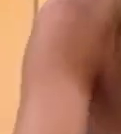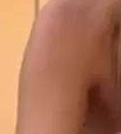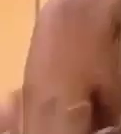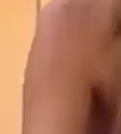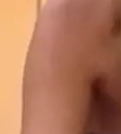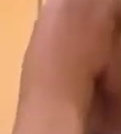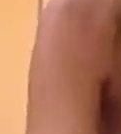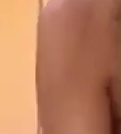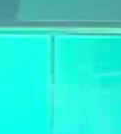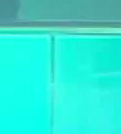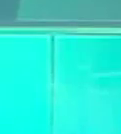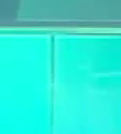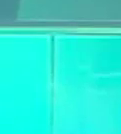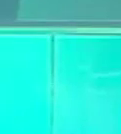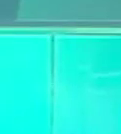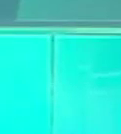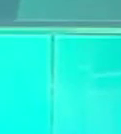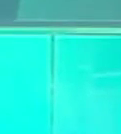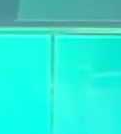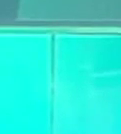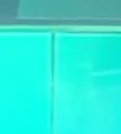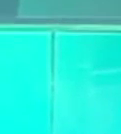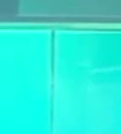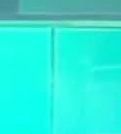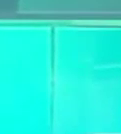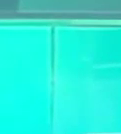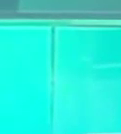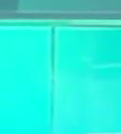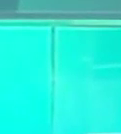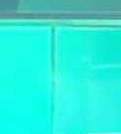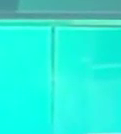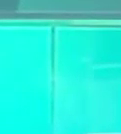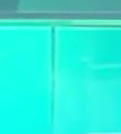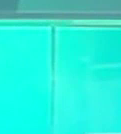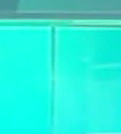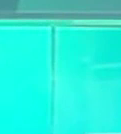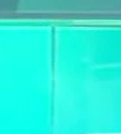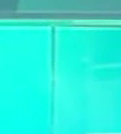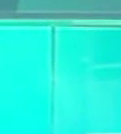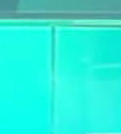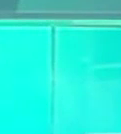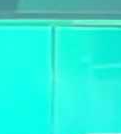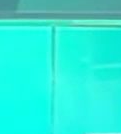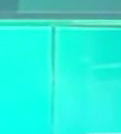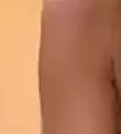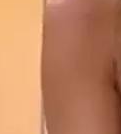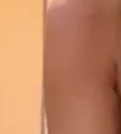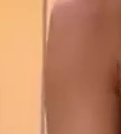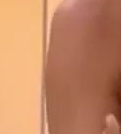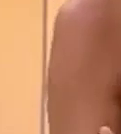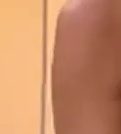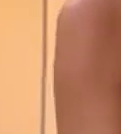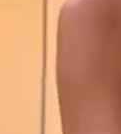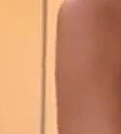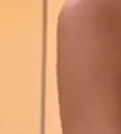tava Fantástico cheio de brinquedos super bem decorado e realmente tudo o que tinha a ver com ela quarto dela o guarda-roupa dela tava tava